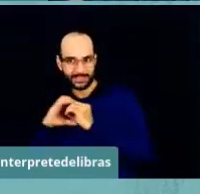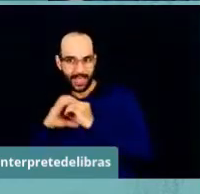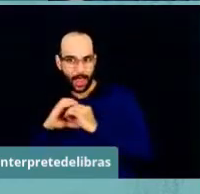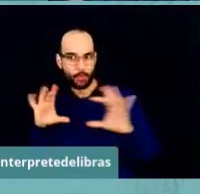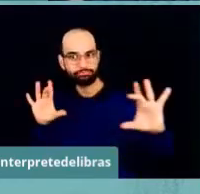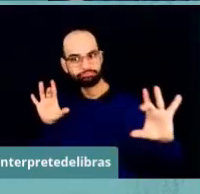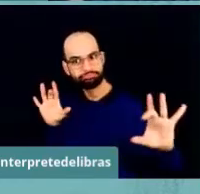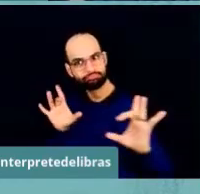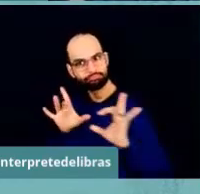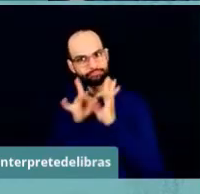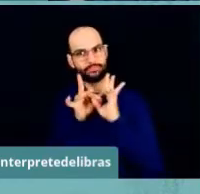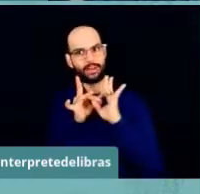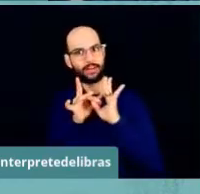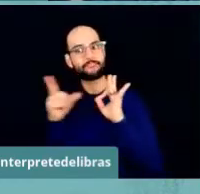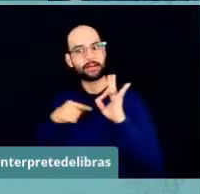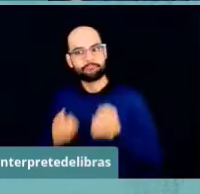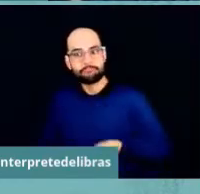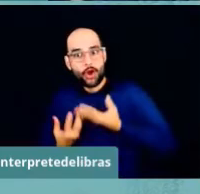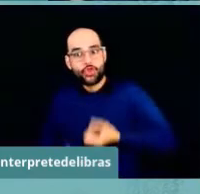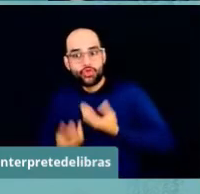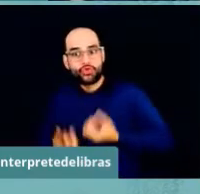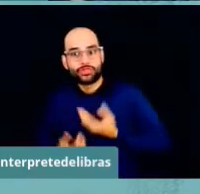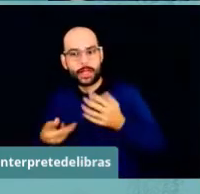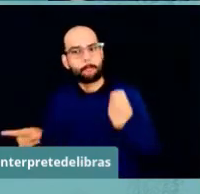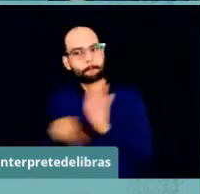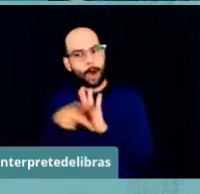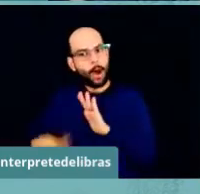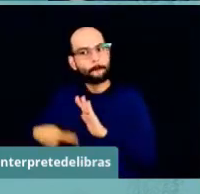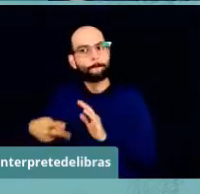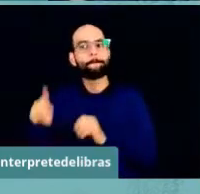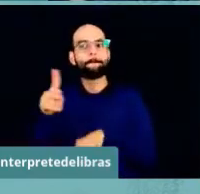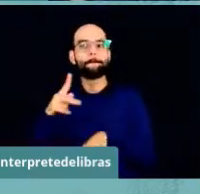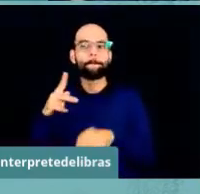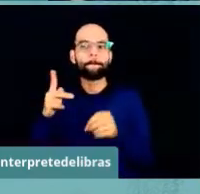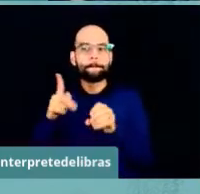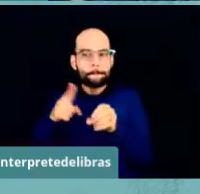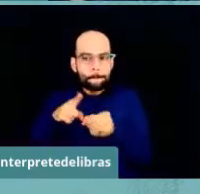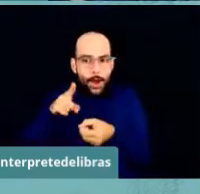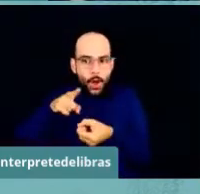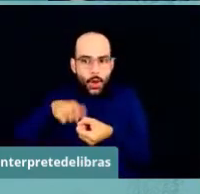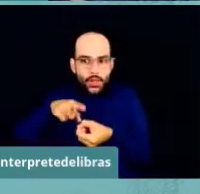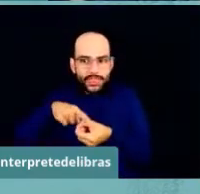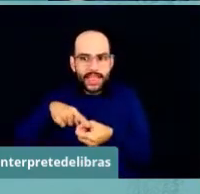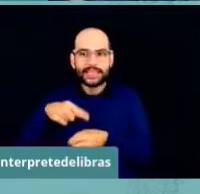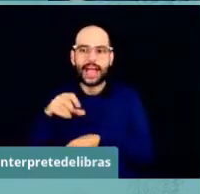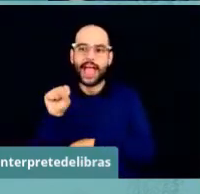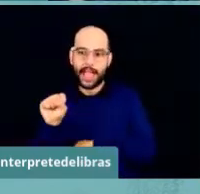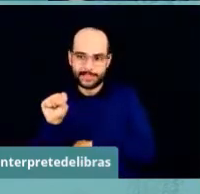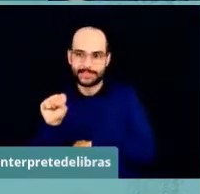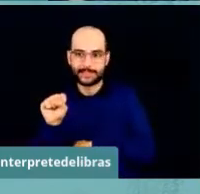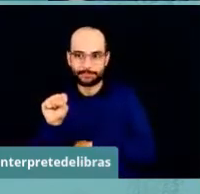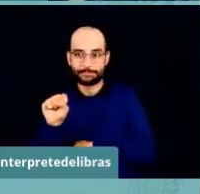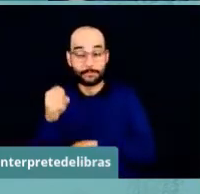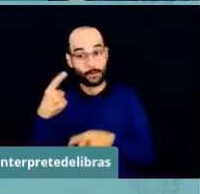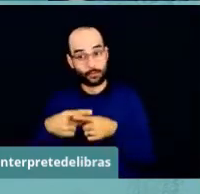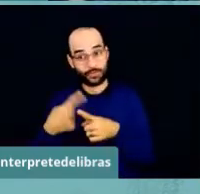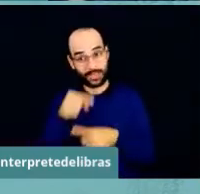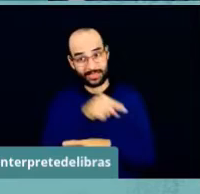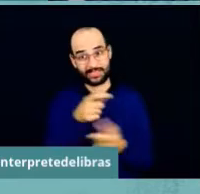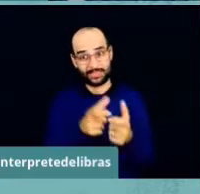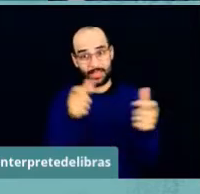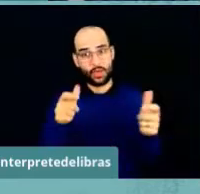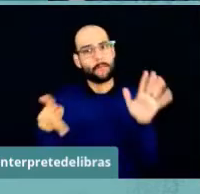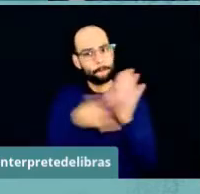o peptídeo da proteína S, tá? A diferença, então, do vetor viral para atenuada é que na atenuada eu uso o